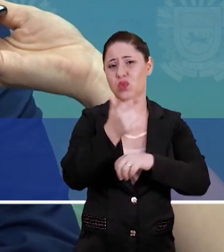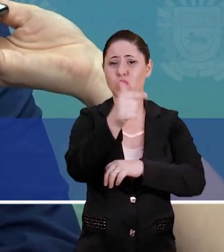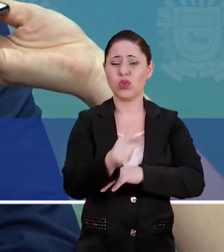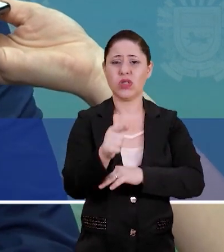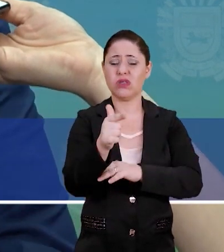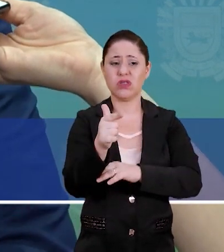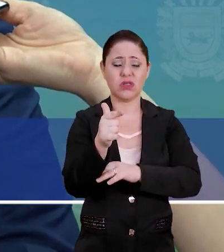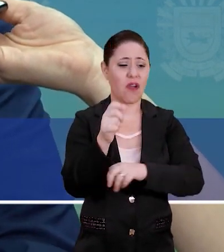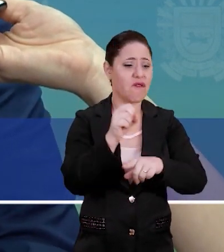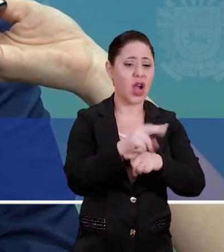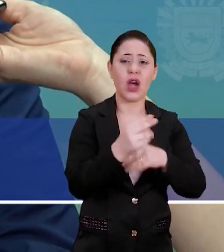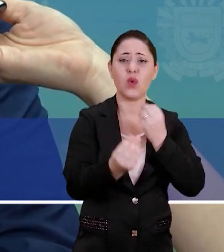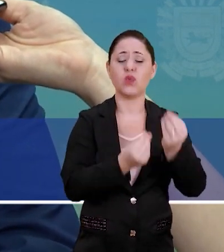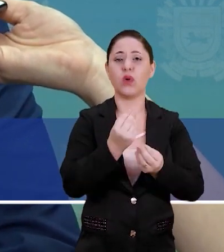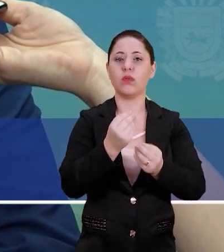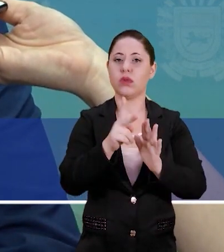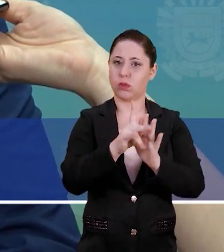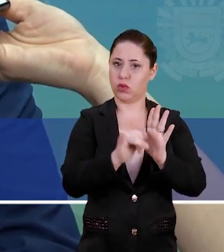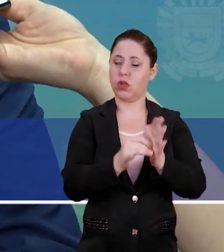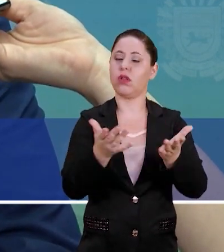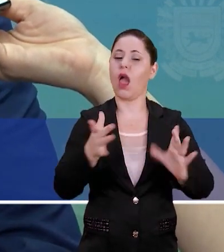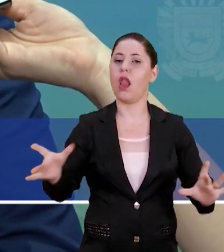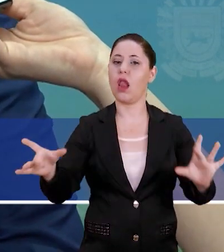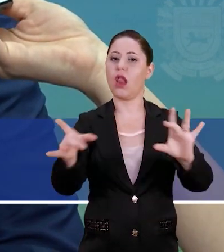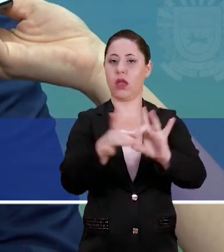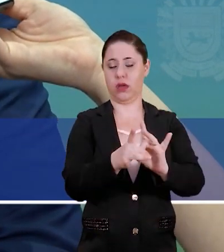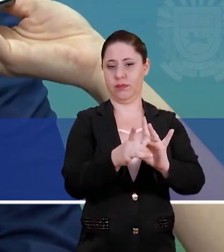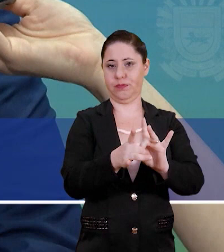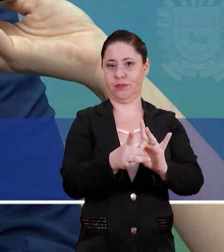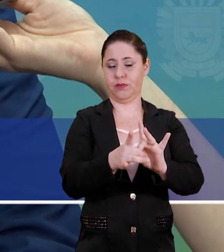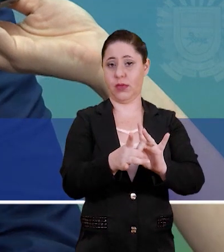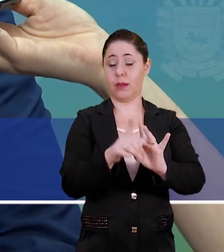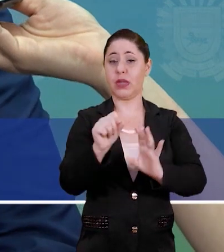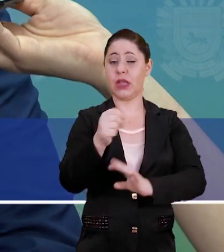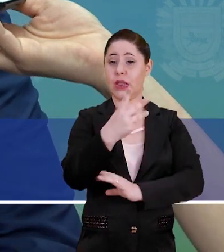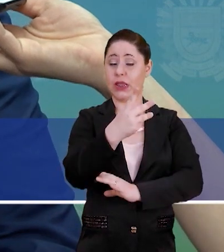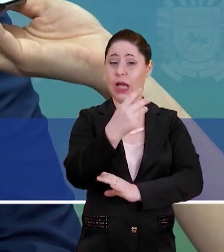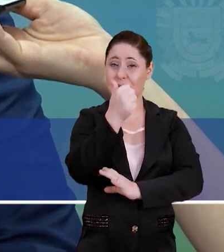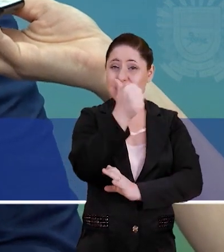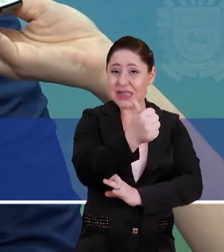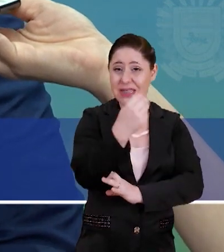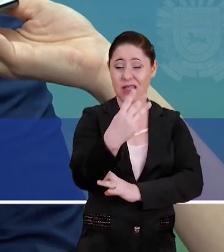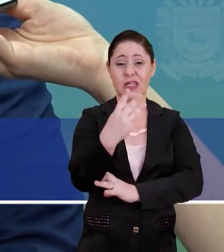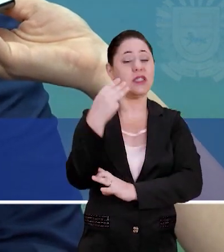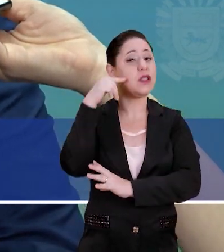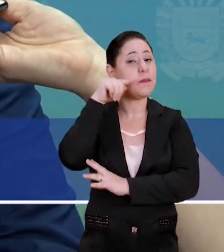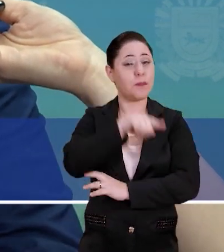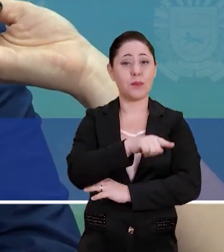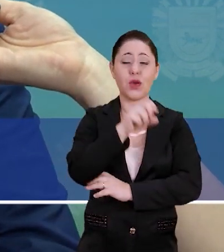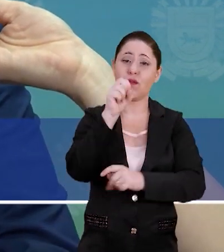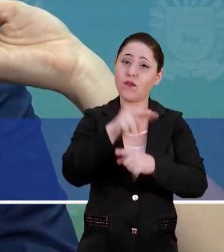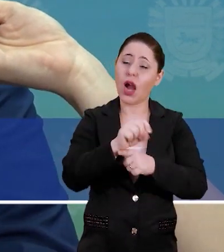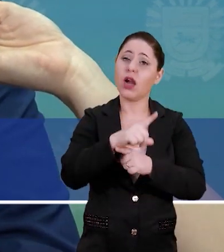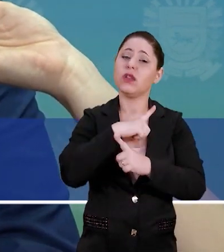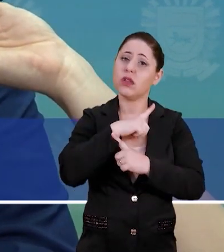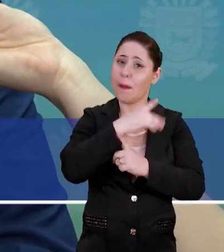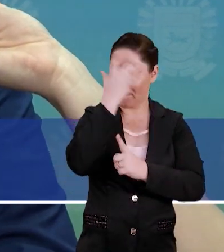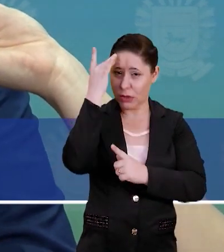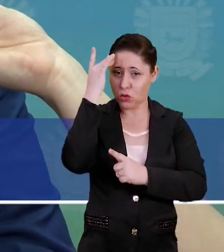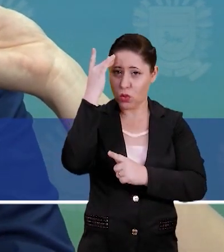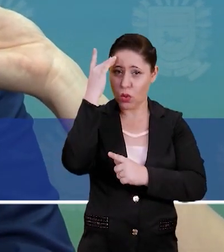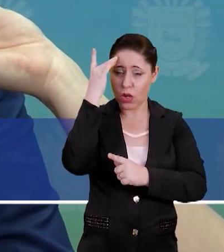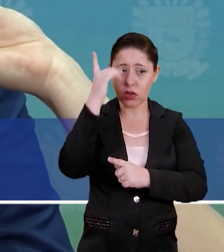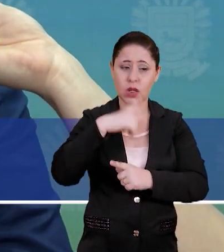conseguir chegar nessa vaga. E esse projeto quer fazer essa ligação para que essas 13 mil vagas sejam preenchidas